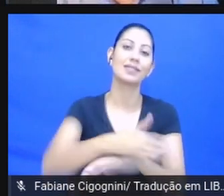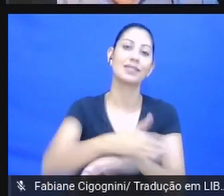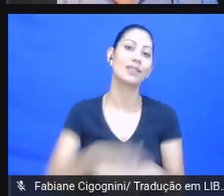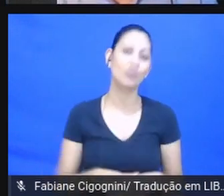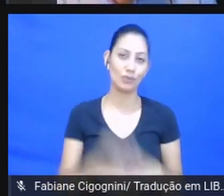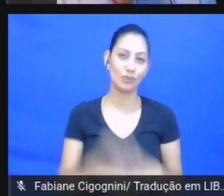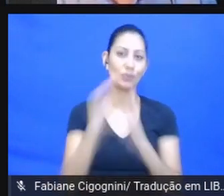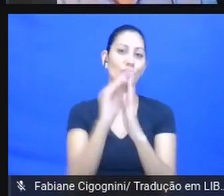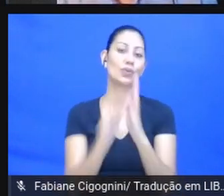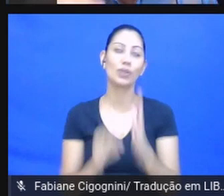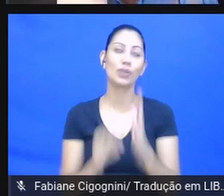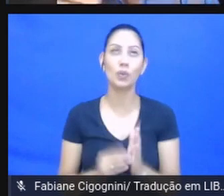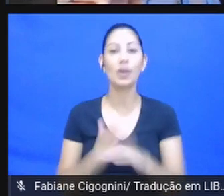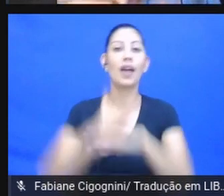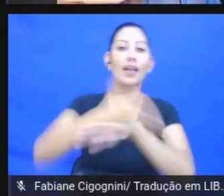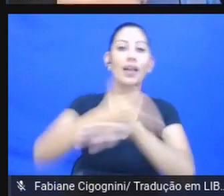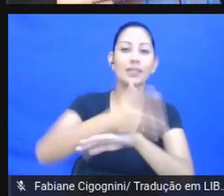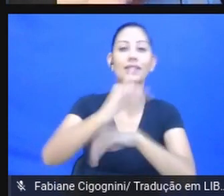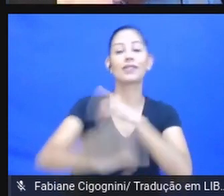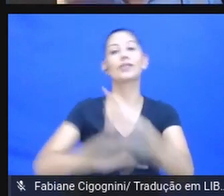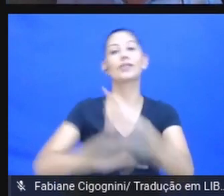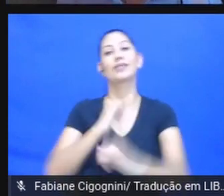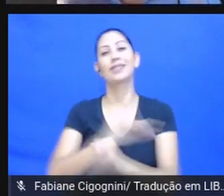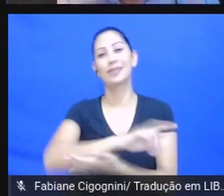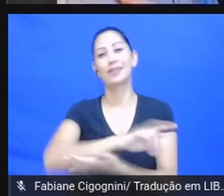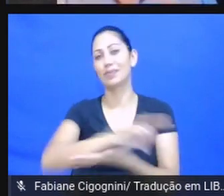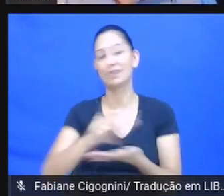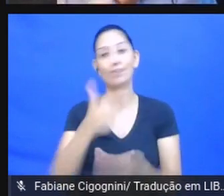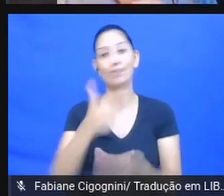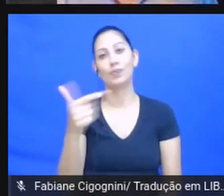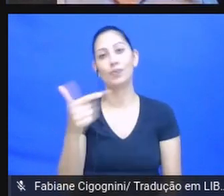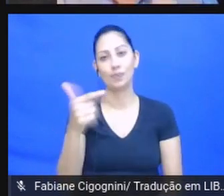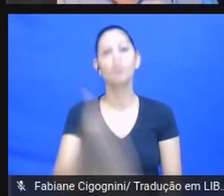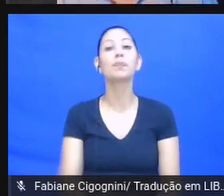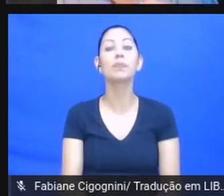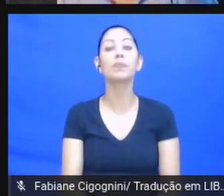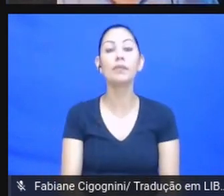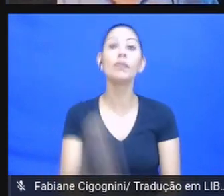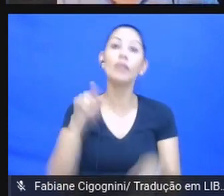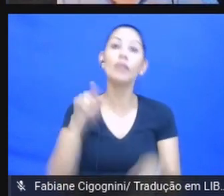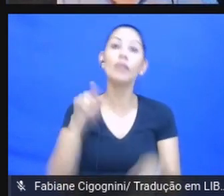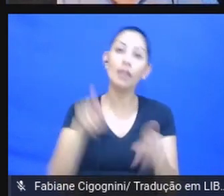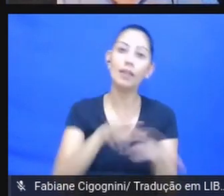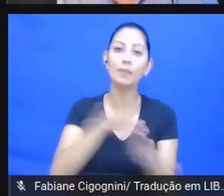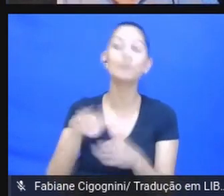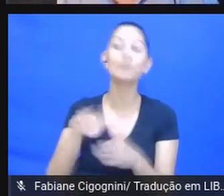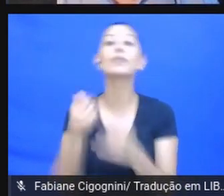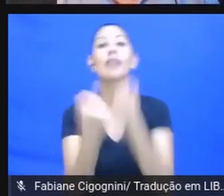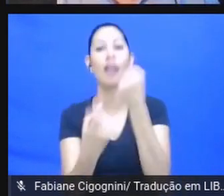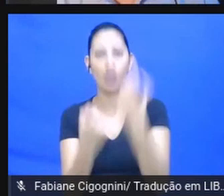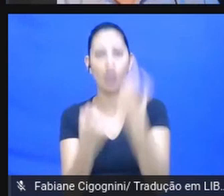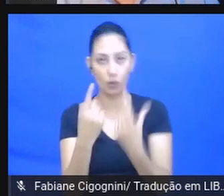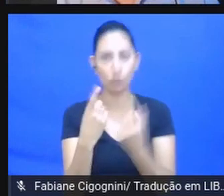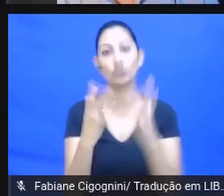diferentes. Alguns desenharam assim modelitos e não trabalham